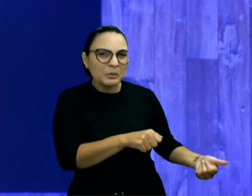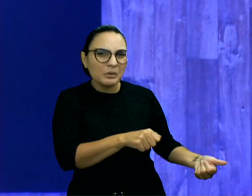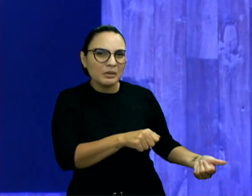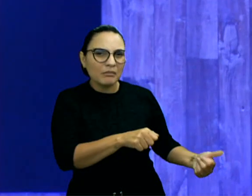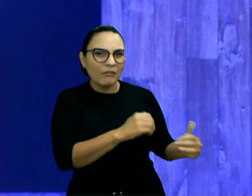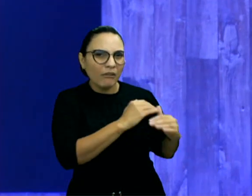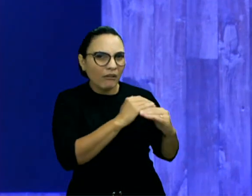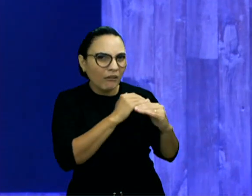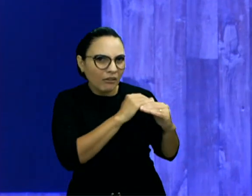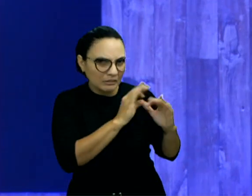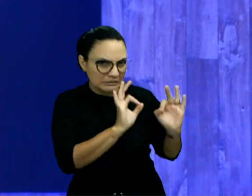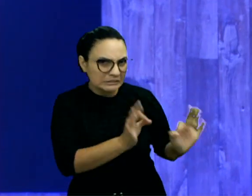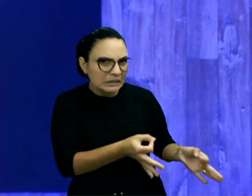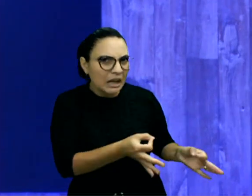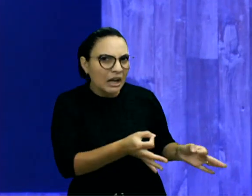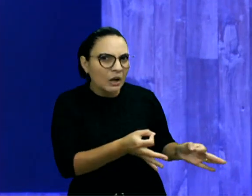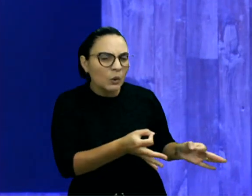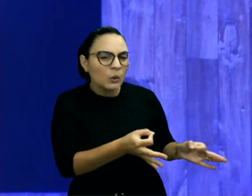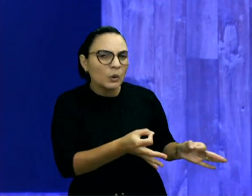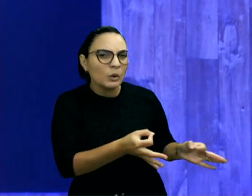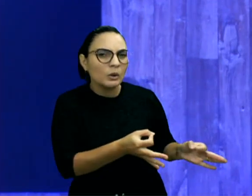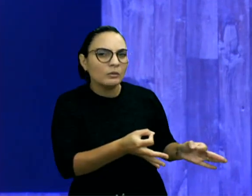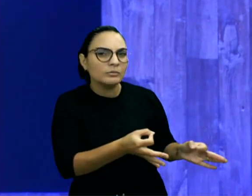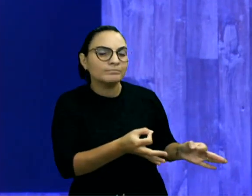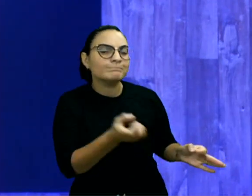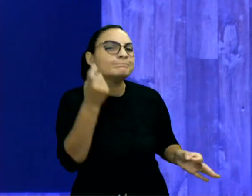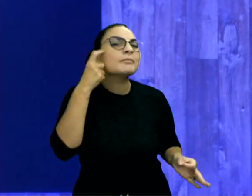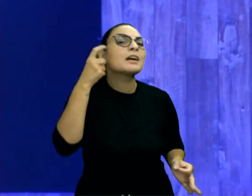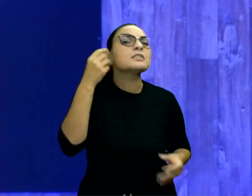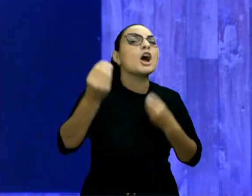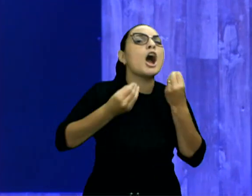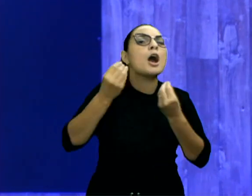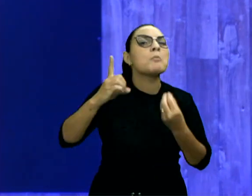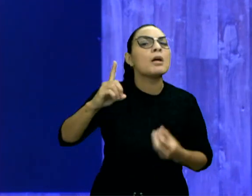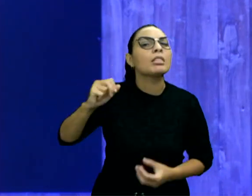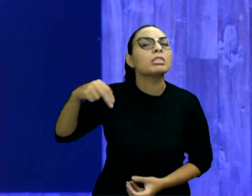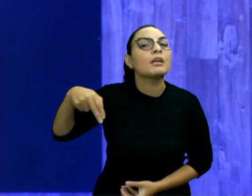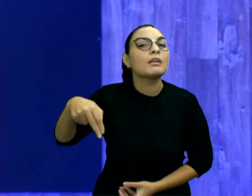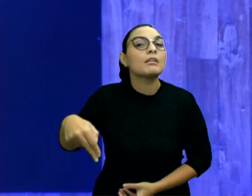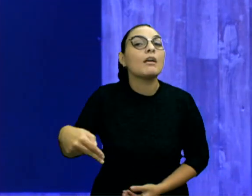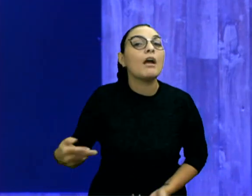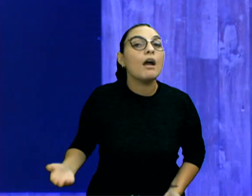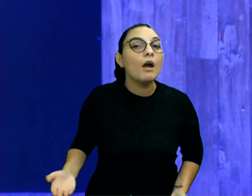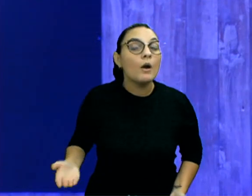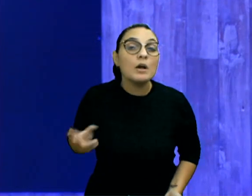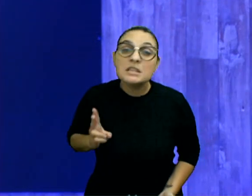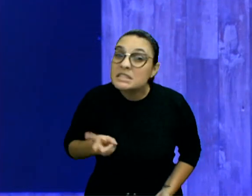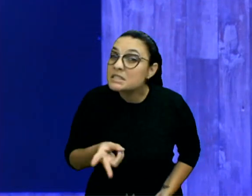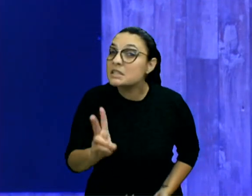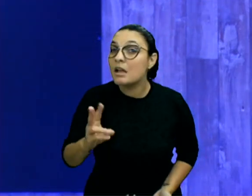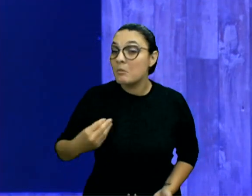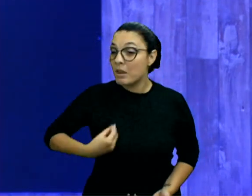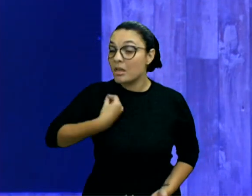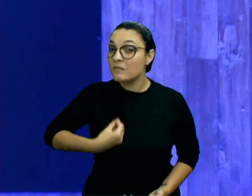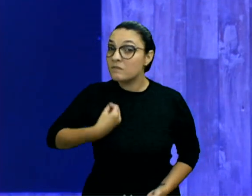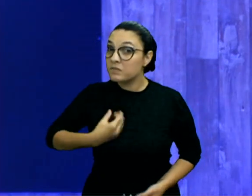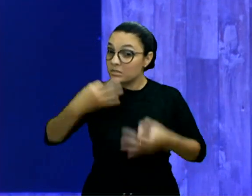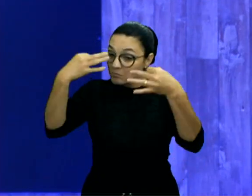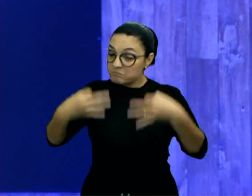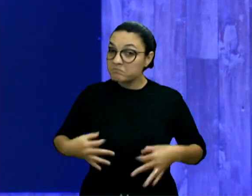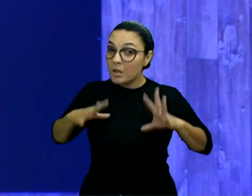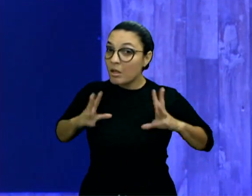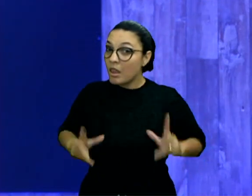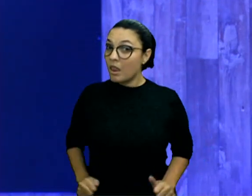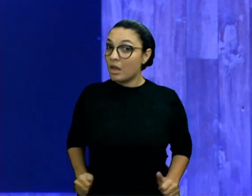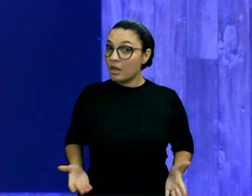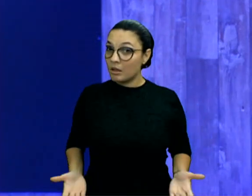para a vida de Daniel e vejo que Daniel, ele fazia a diferença no seu dia a dia. E eu